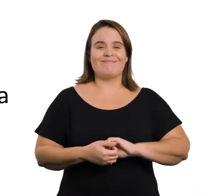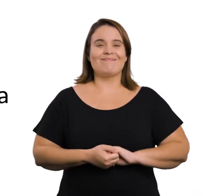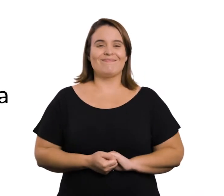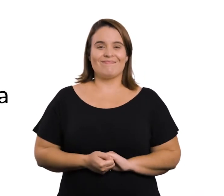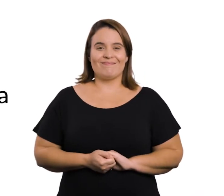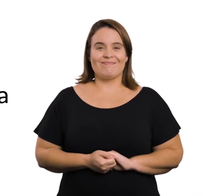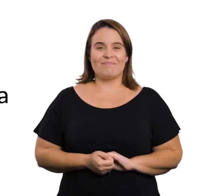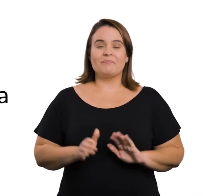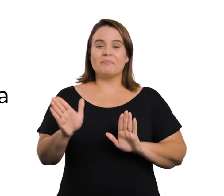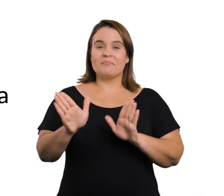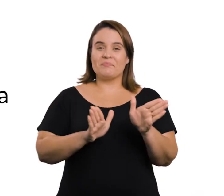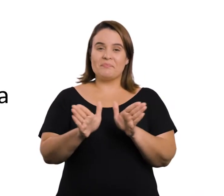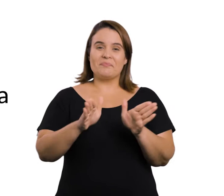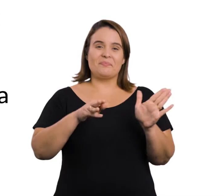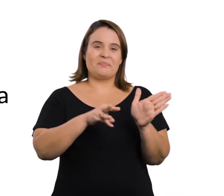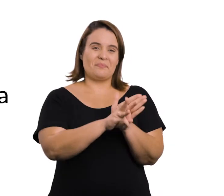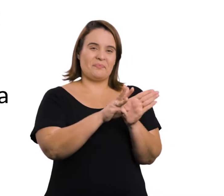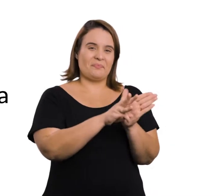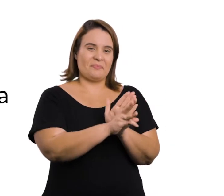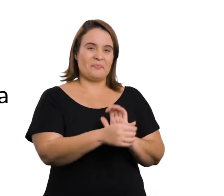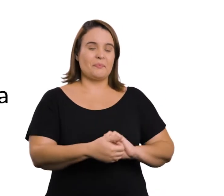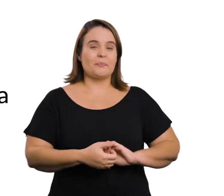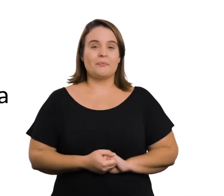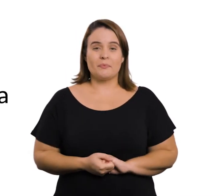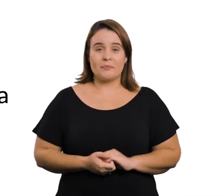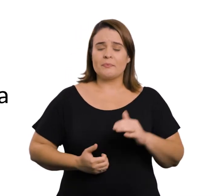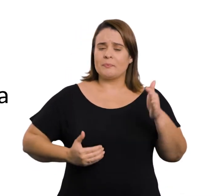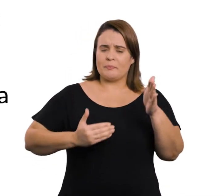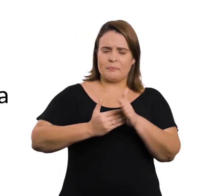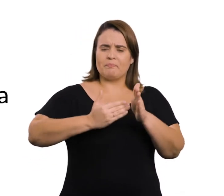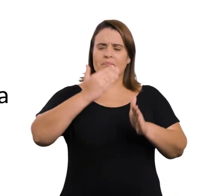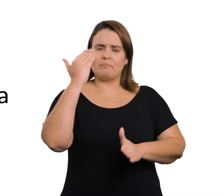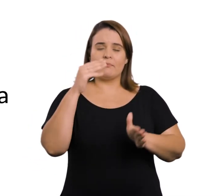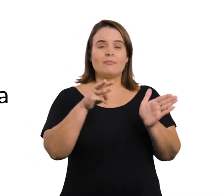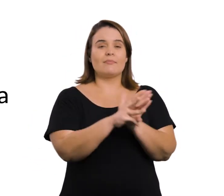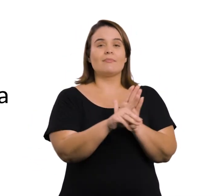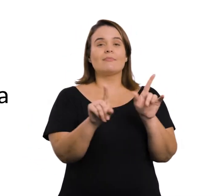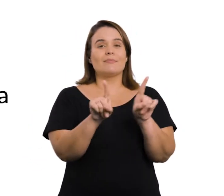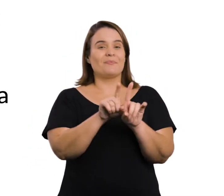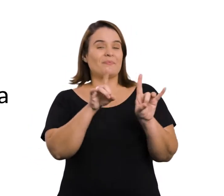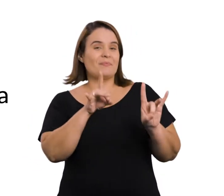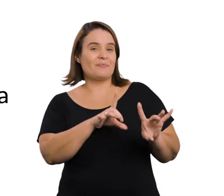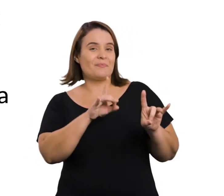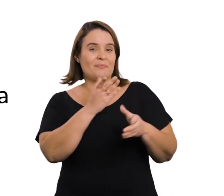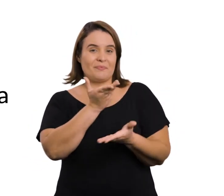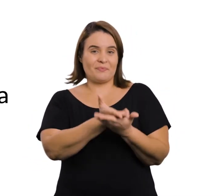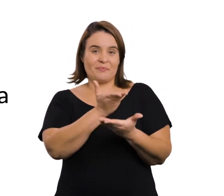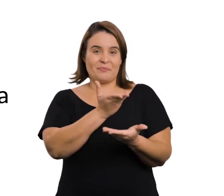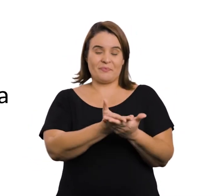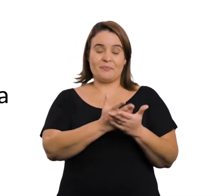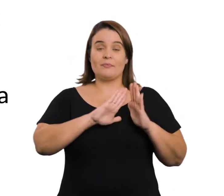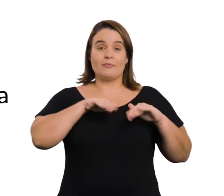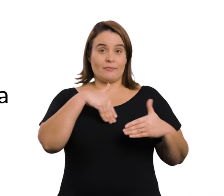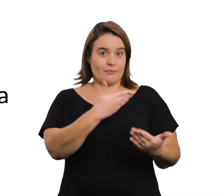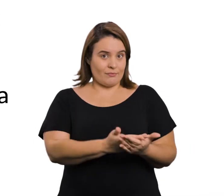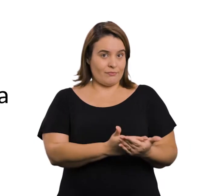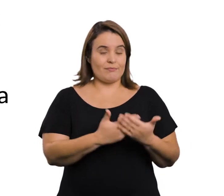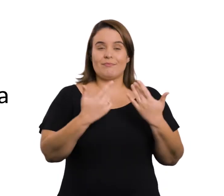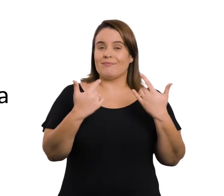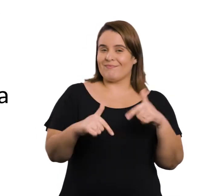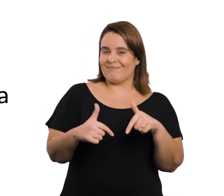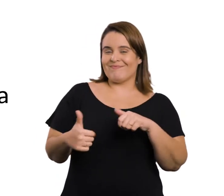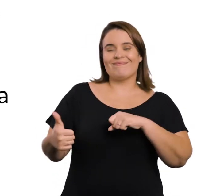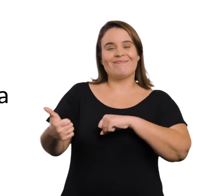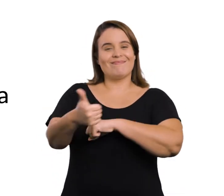digital. Acessibilidade metodológica. Sem barreiras nos métodos e técnicas de estudo, escolar,